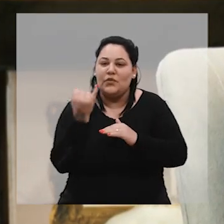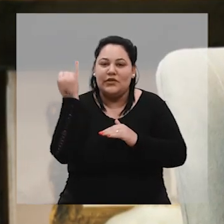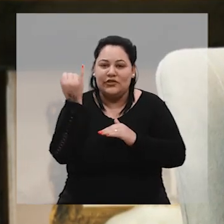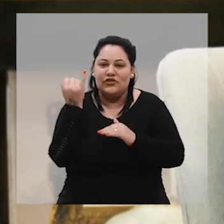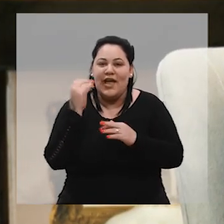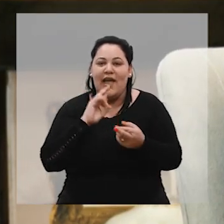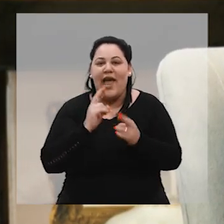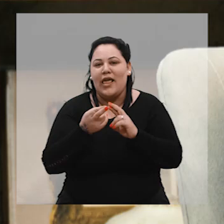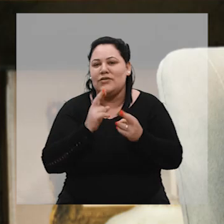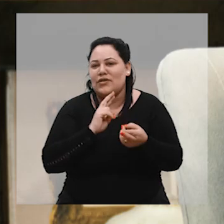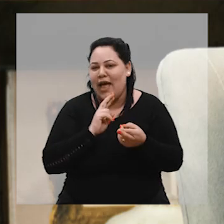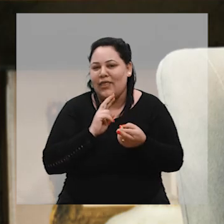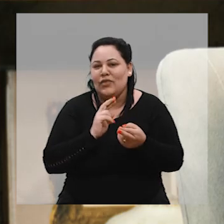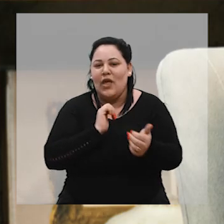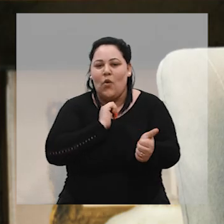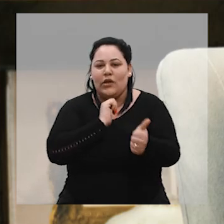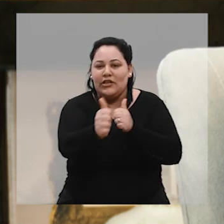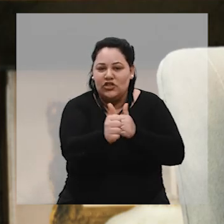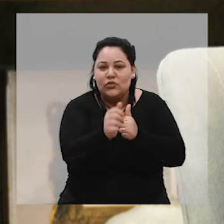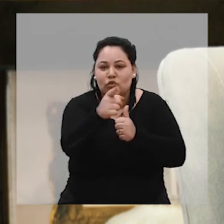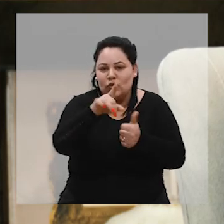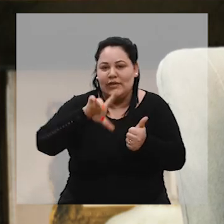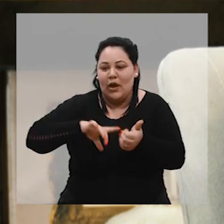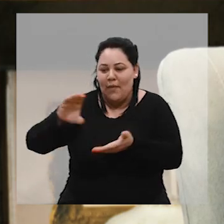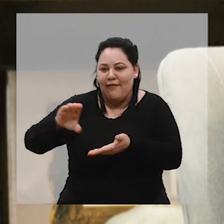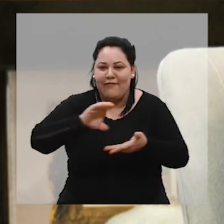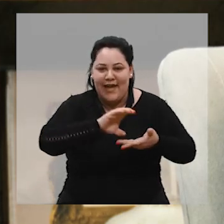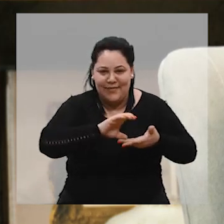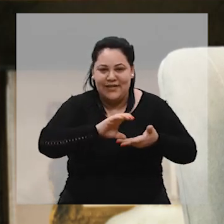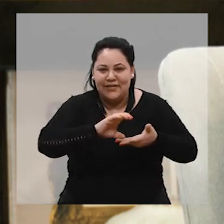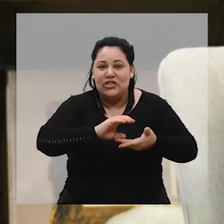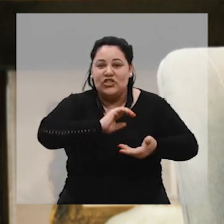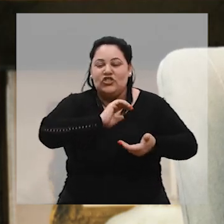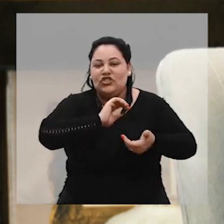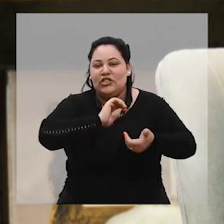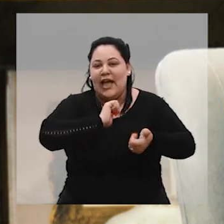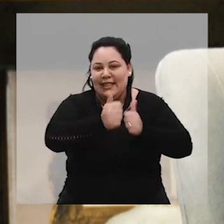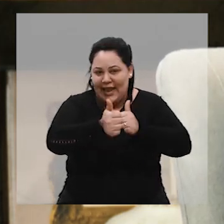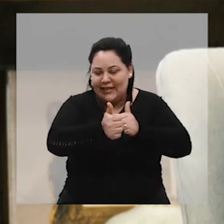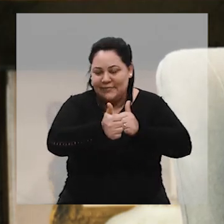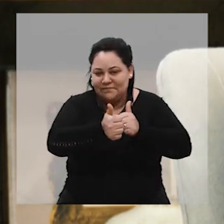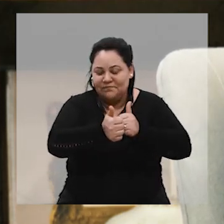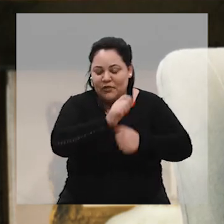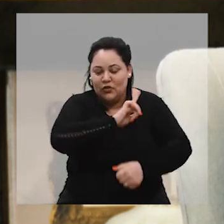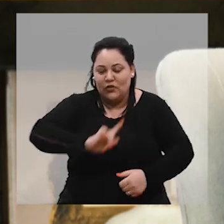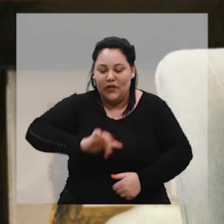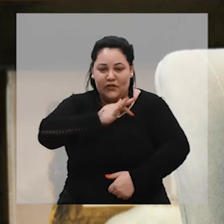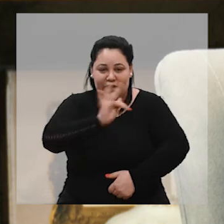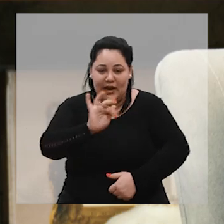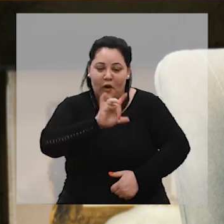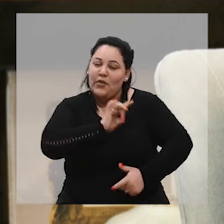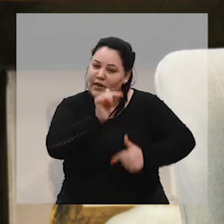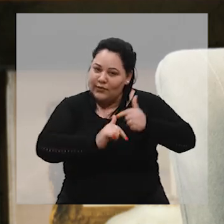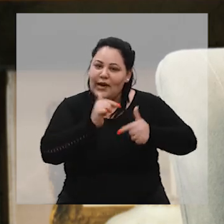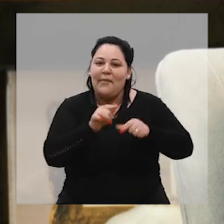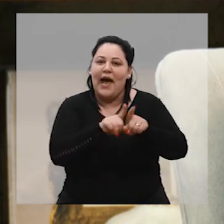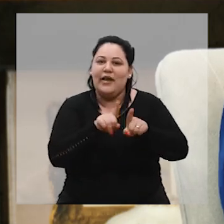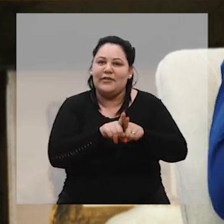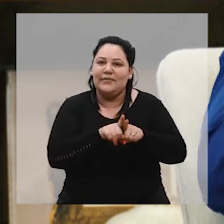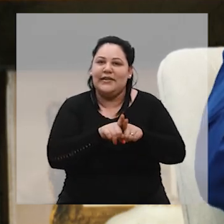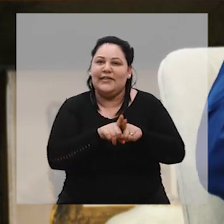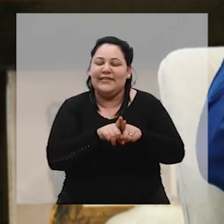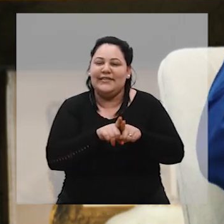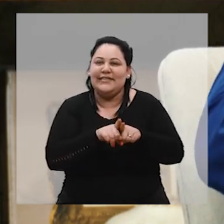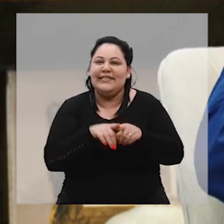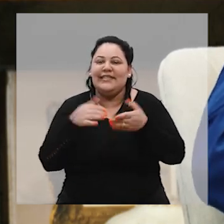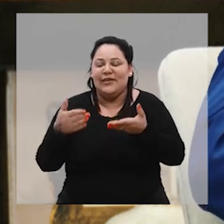importante na questão do atletismo, inclusive recebe Bolsa Atleta do governo federal, né? Bacana, então, rapaz. tem esse trabalho que também...